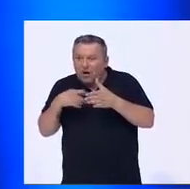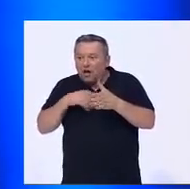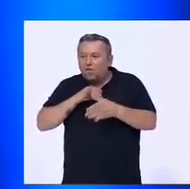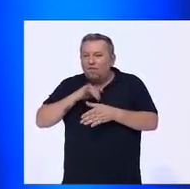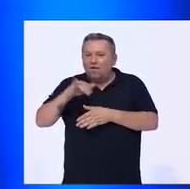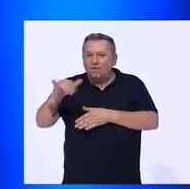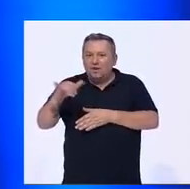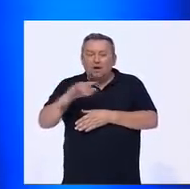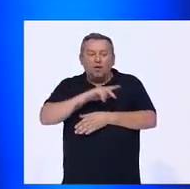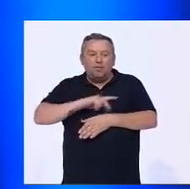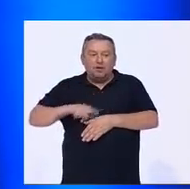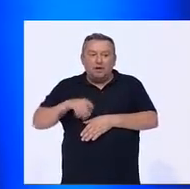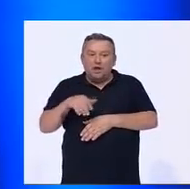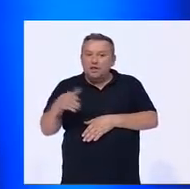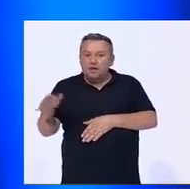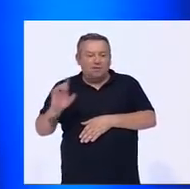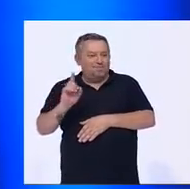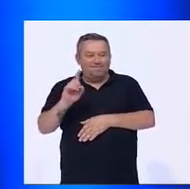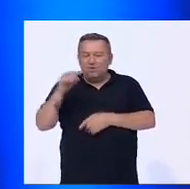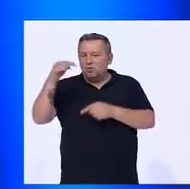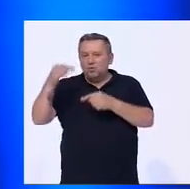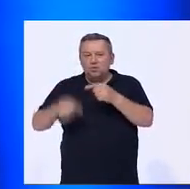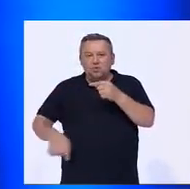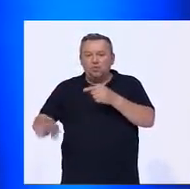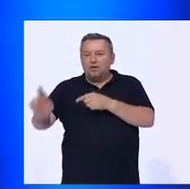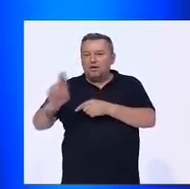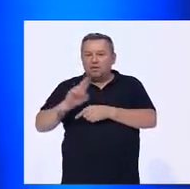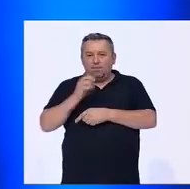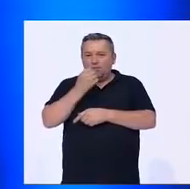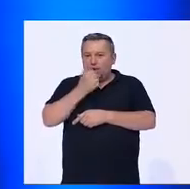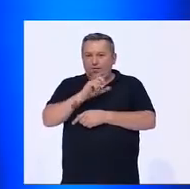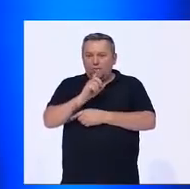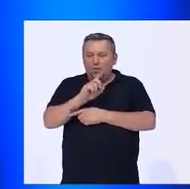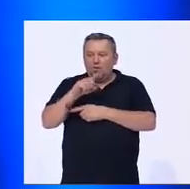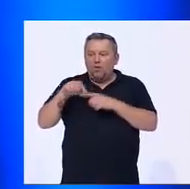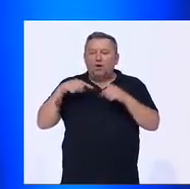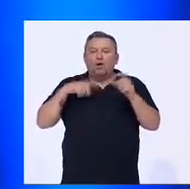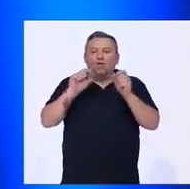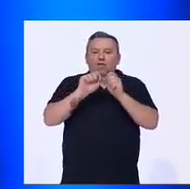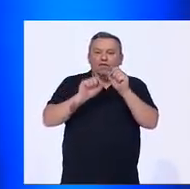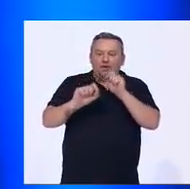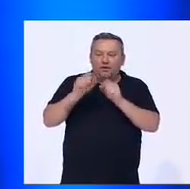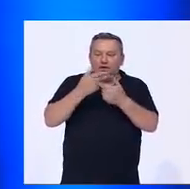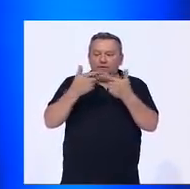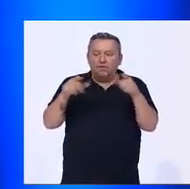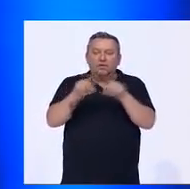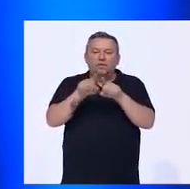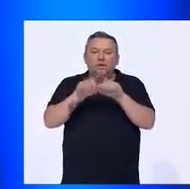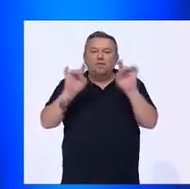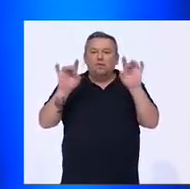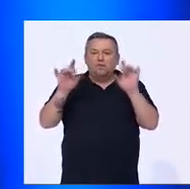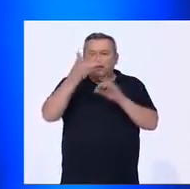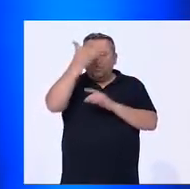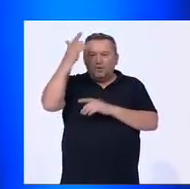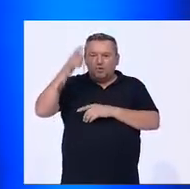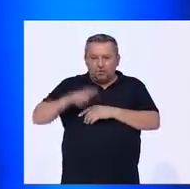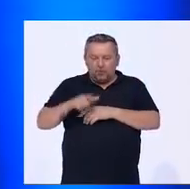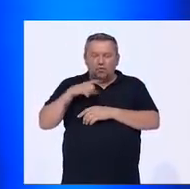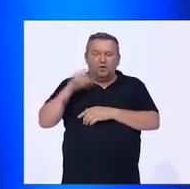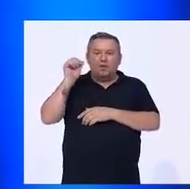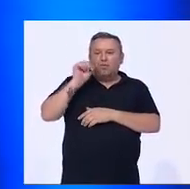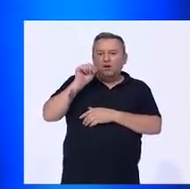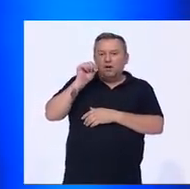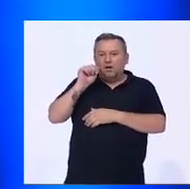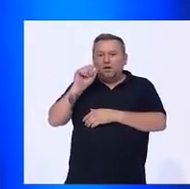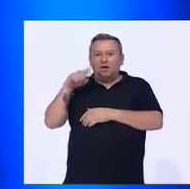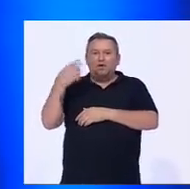dizer, presidente, por esse lado, talvez o resultado não seja tão bom. Eu vou ponderar essas coisas, especialmente nas questões de agenda sobre mulher.